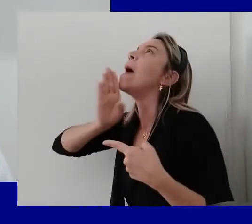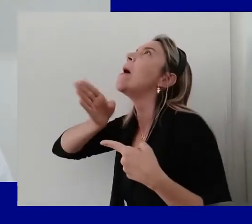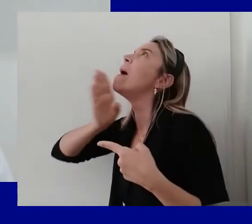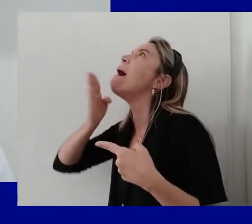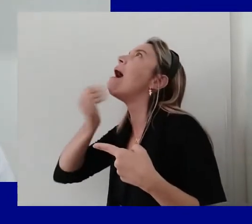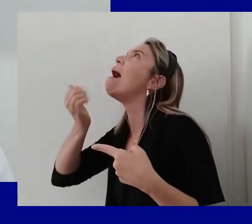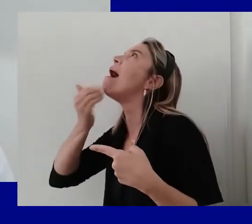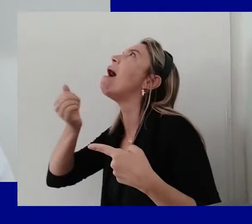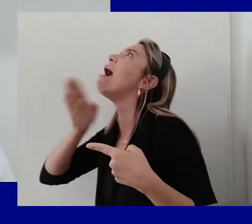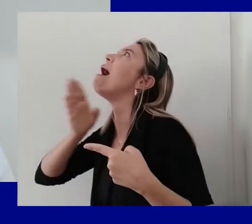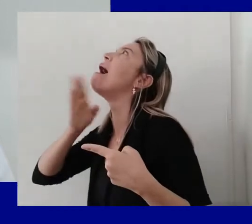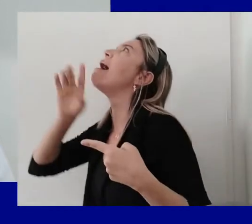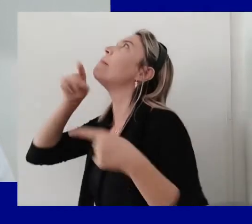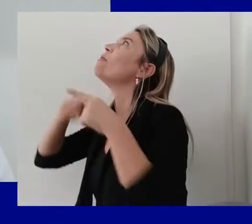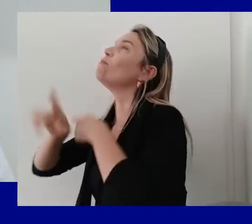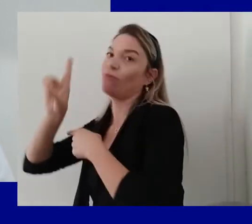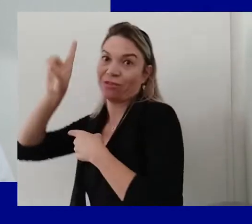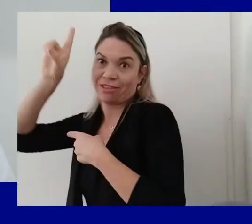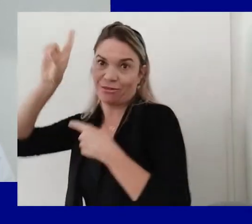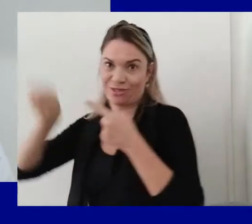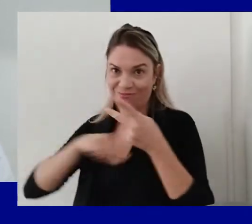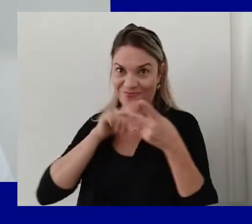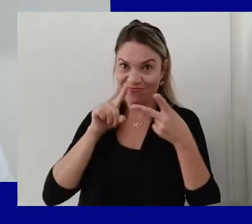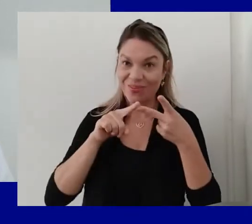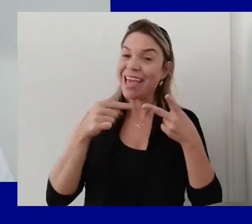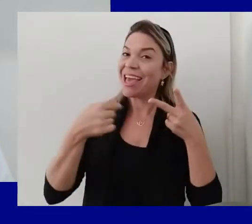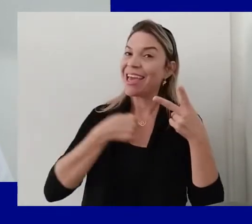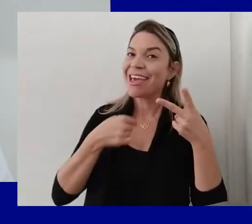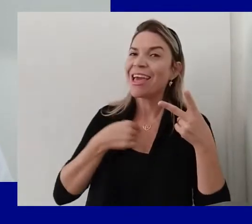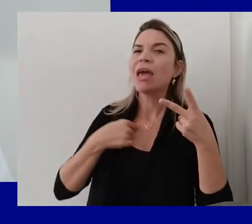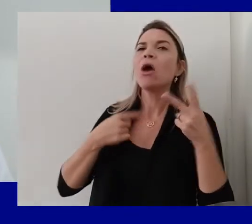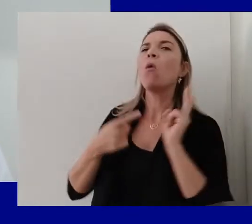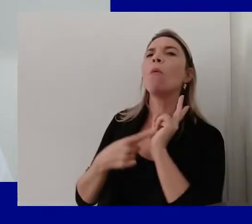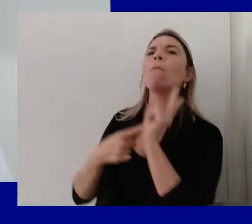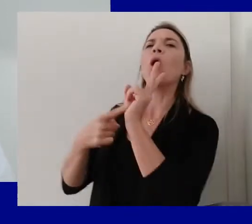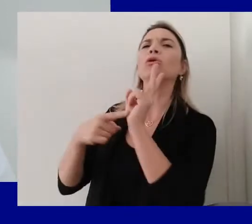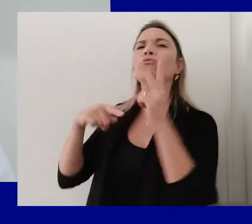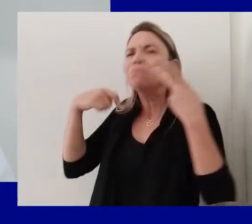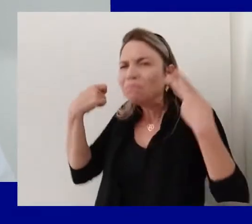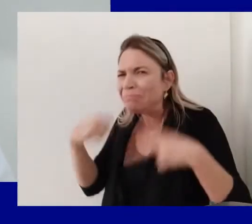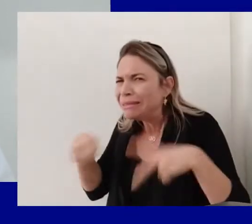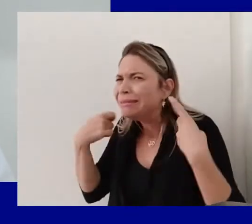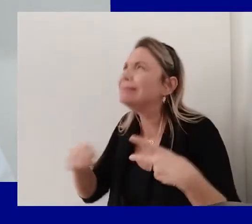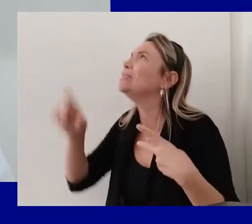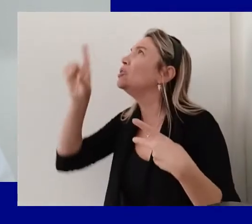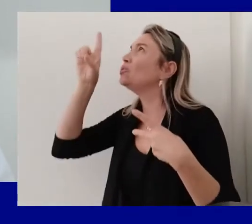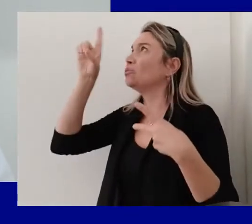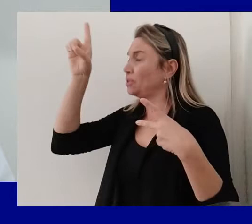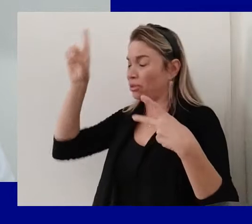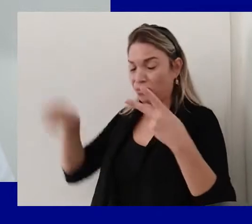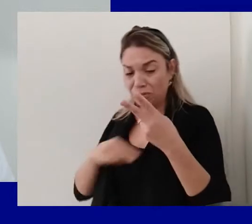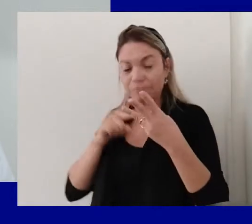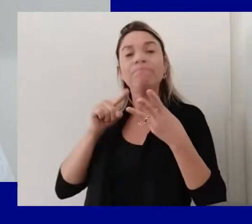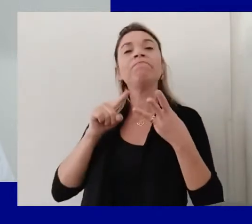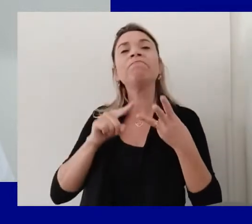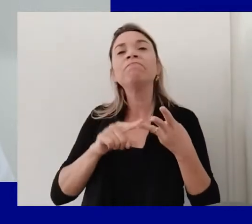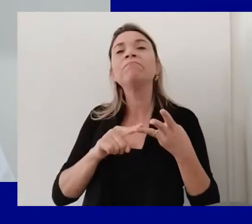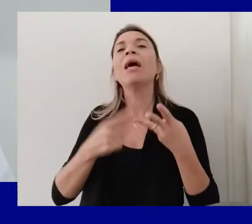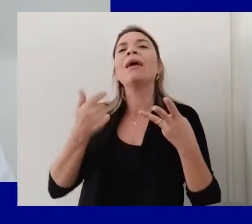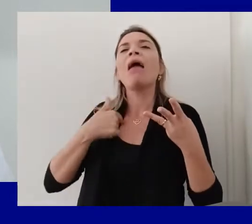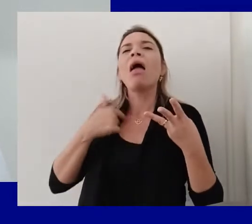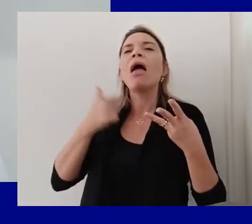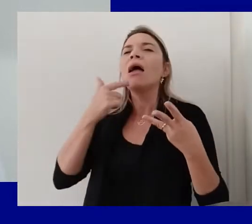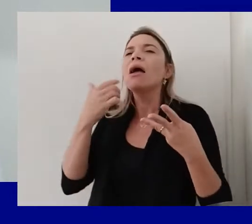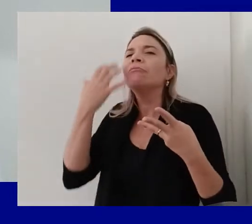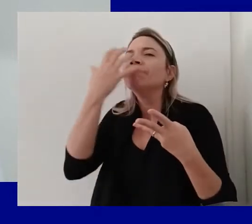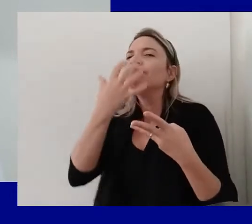Deus. Pela oração, eu exercito a minha dependência de Deus. E em oração, eu me envolvo